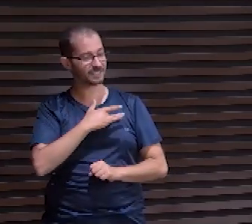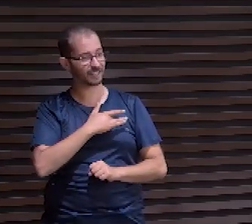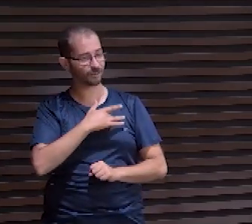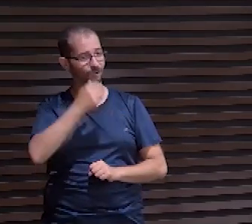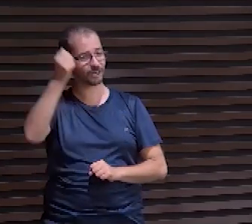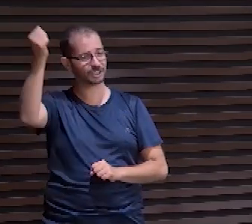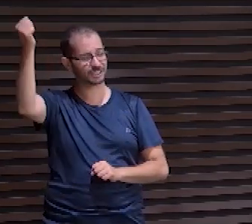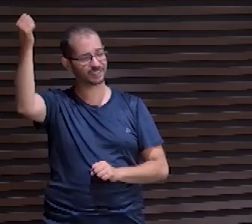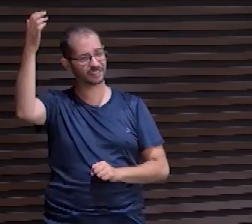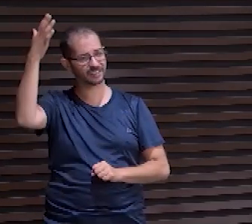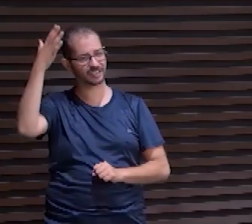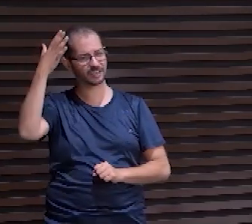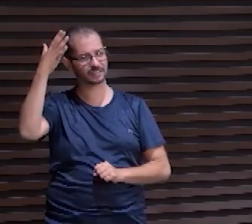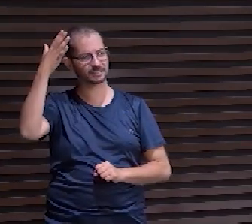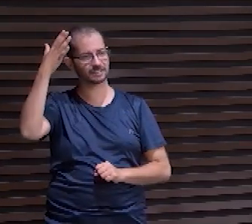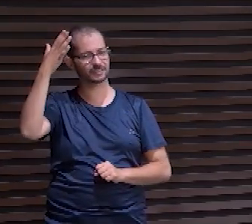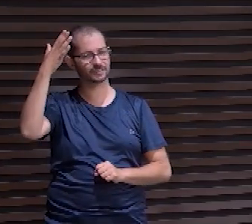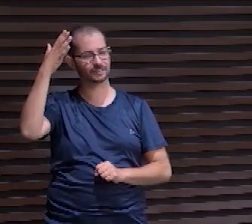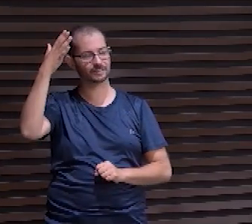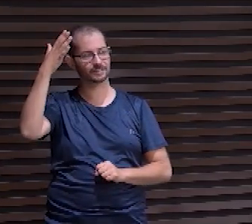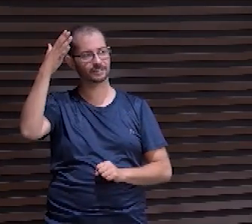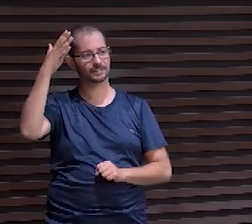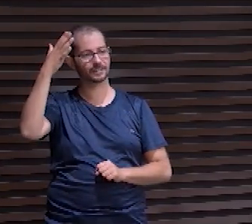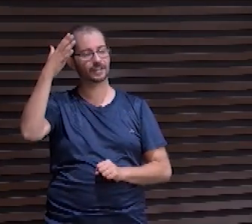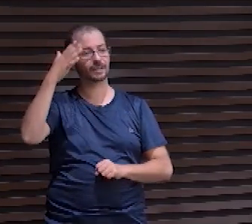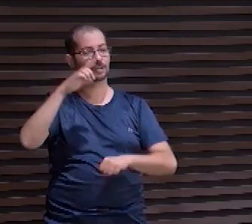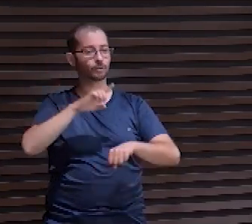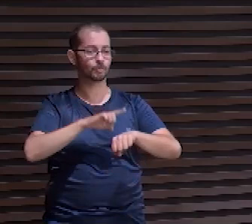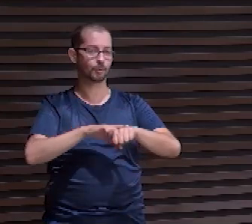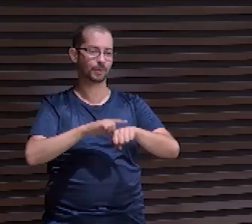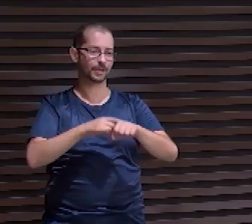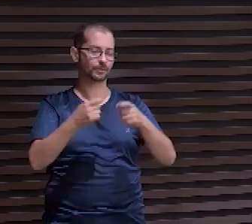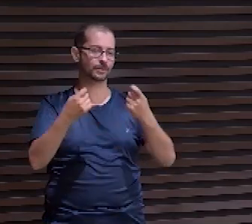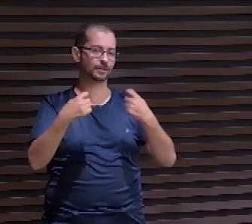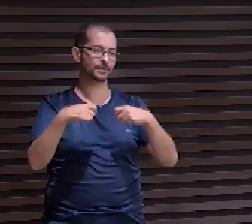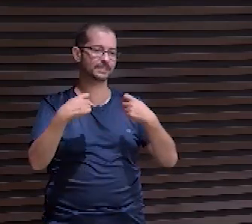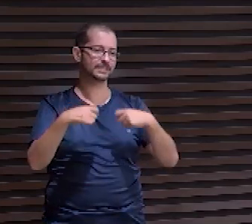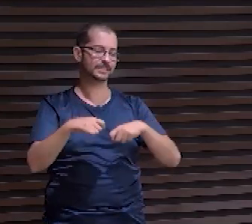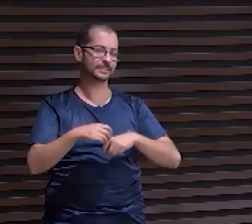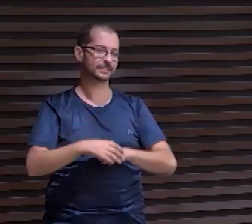graça em ocasião oportuna. Amanhã,